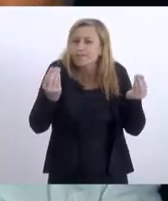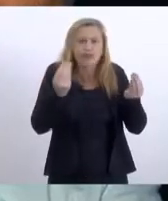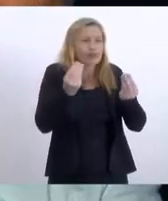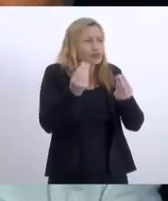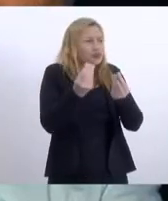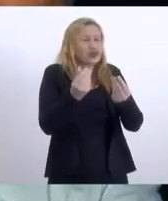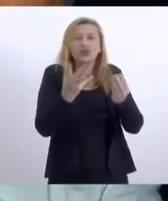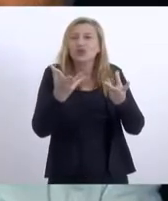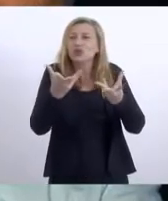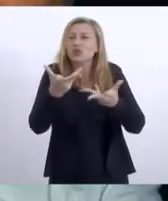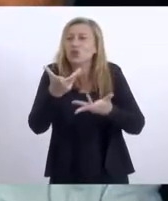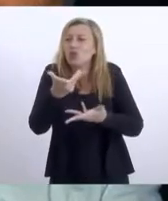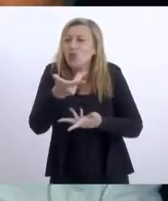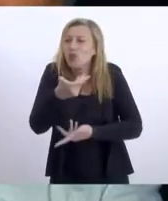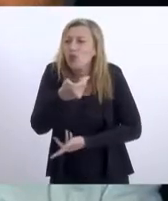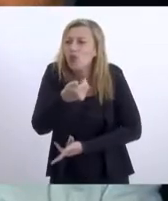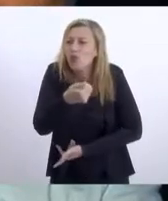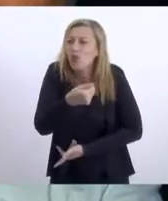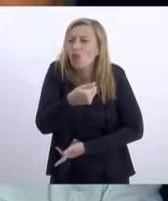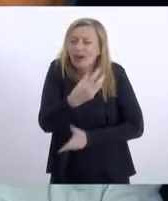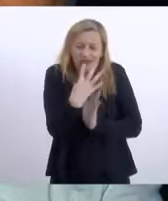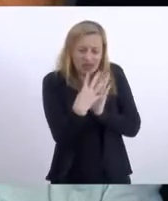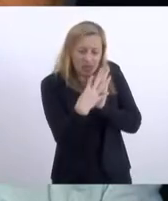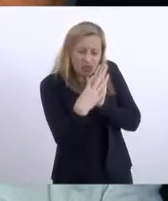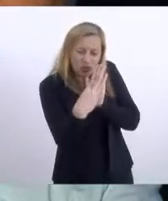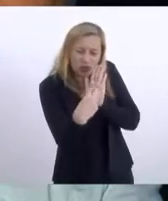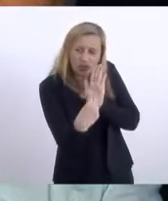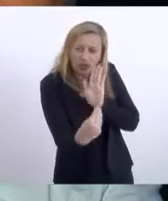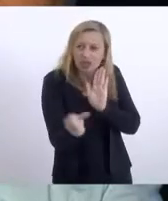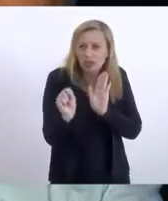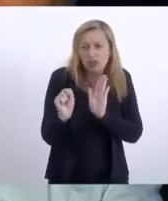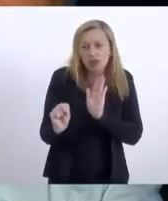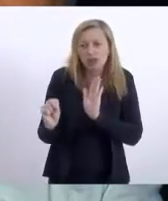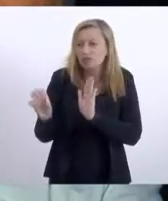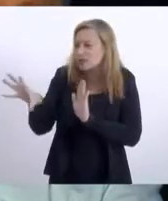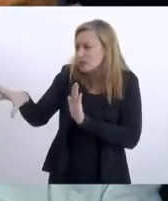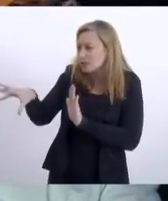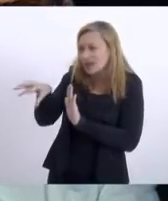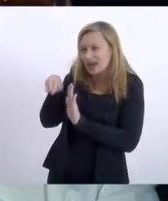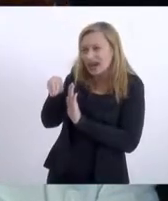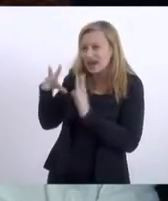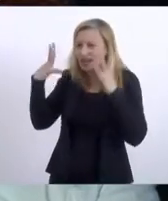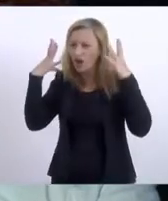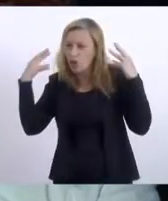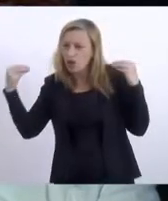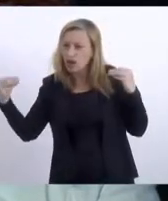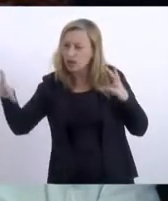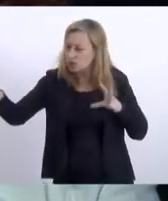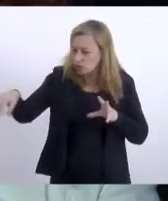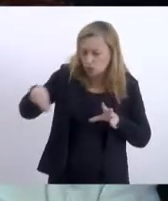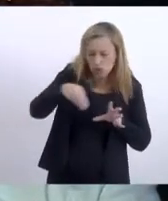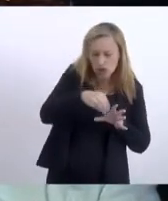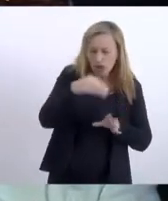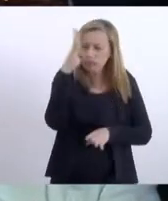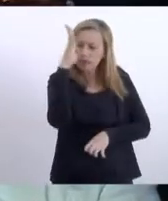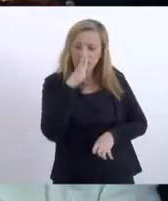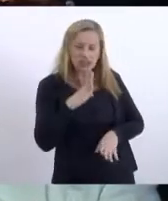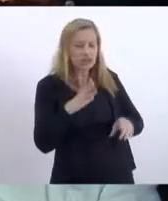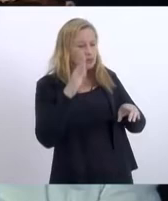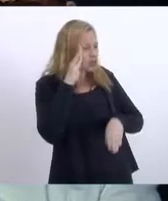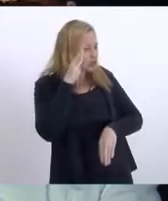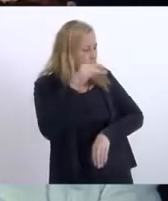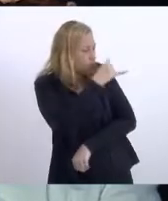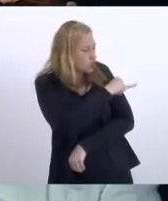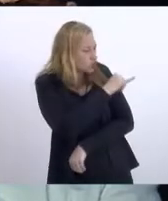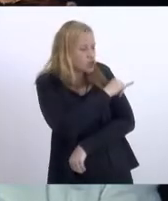de benefício, algum tipo de modelo que a gente possa tirar da Holanda e botar no Brasil, e botar sobretudo no Rio de Janeiro?